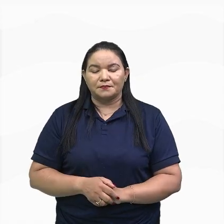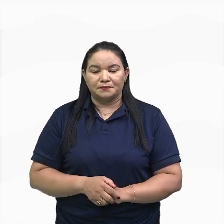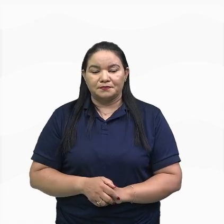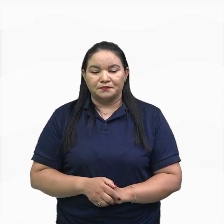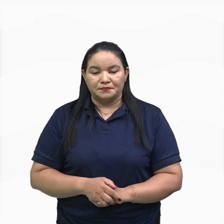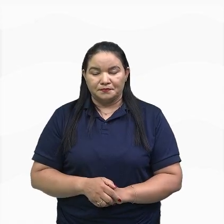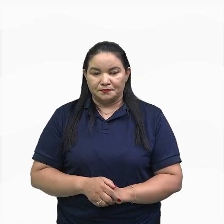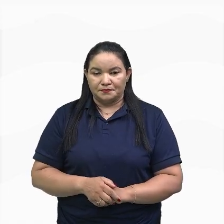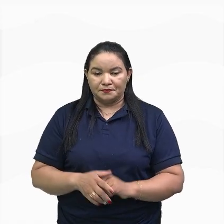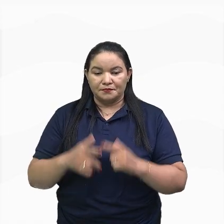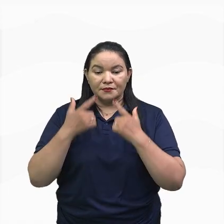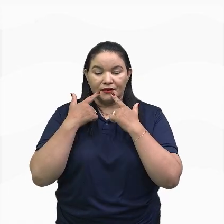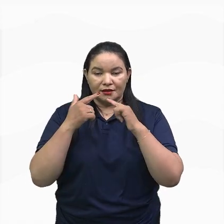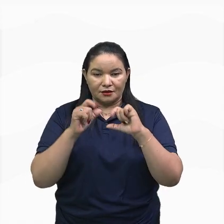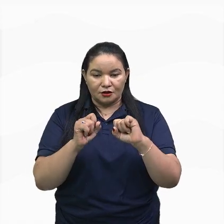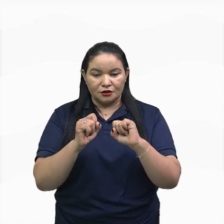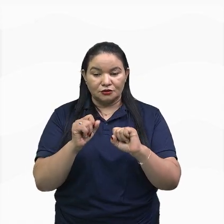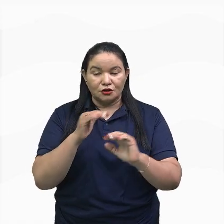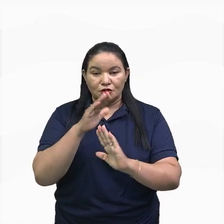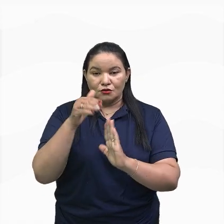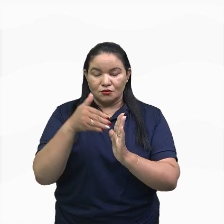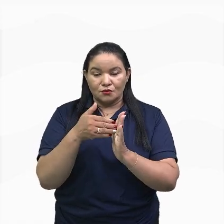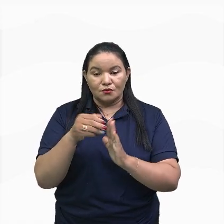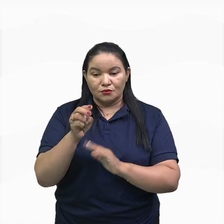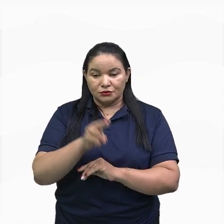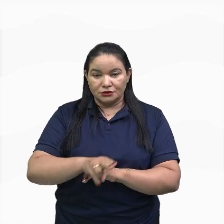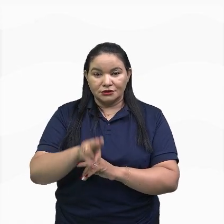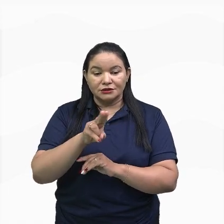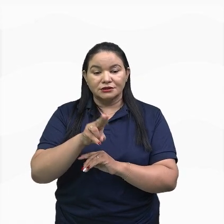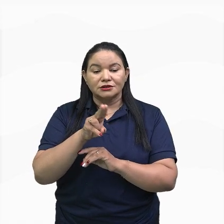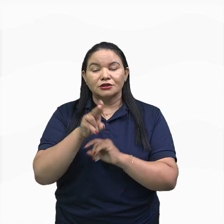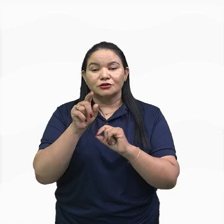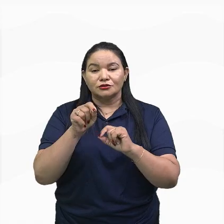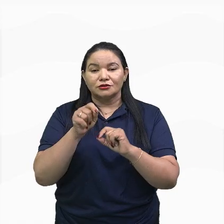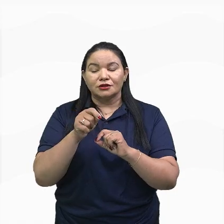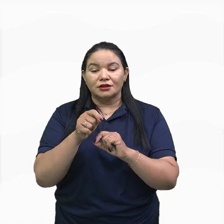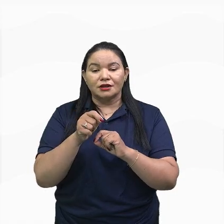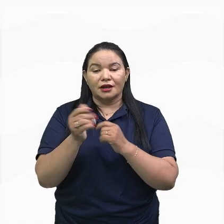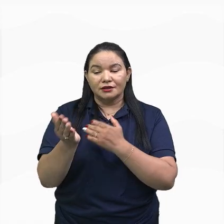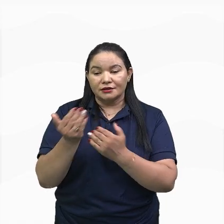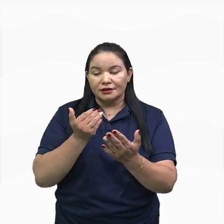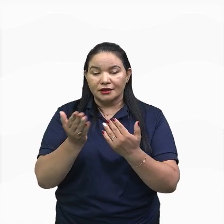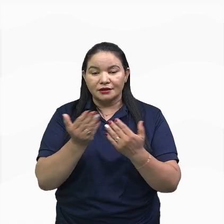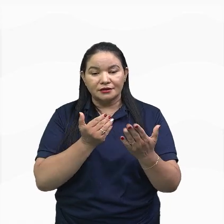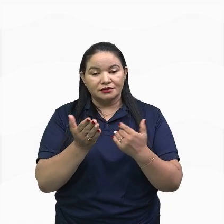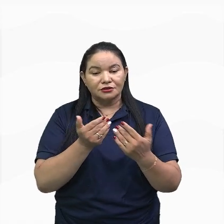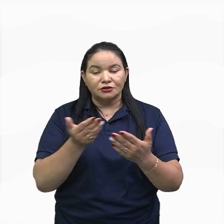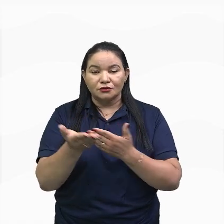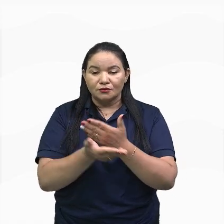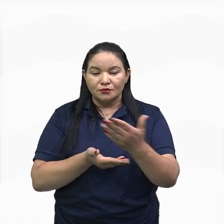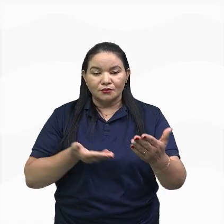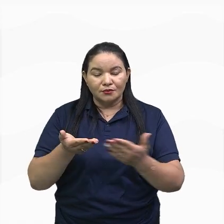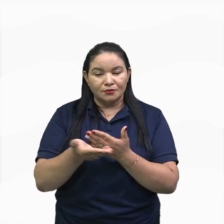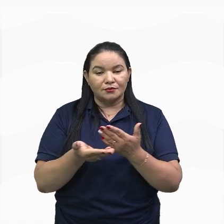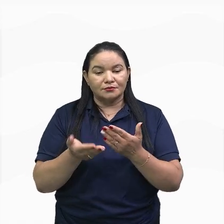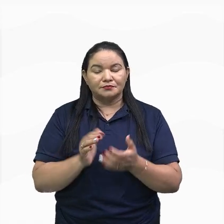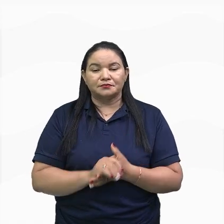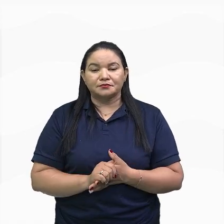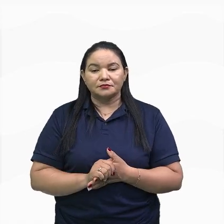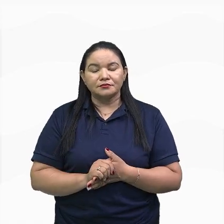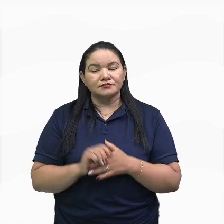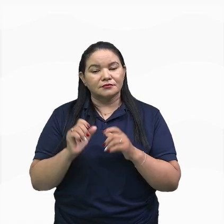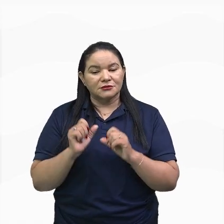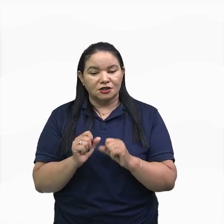Então, a linguagem são todas as formas utilizadas para interação, né, seja ela,